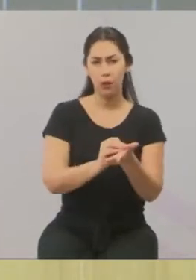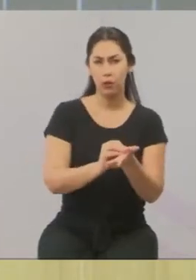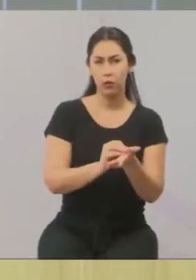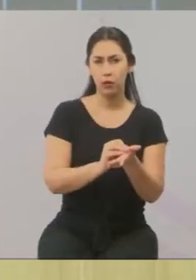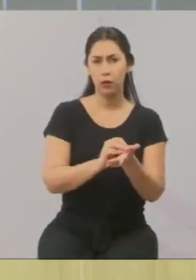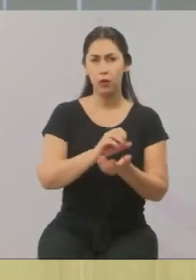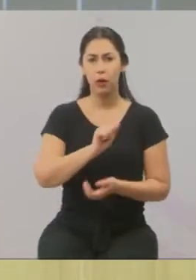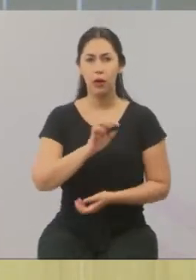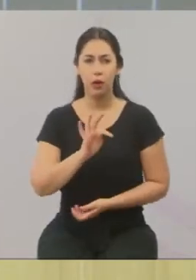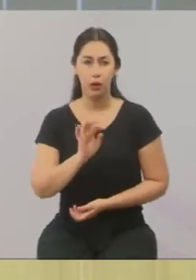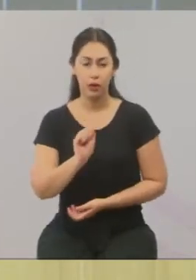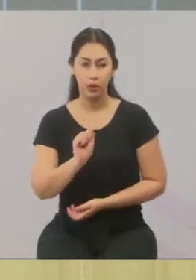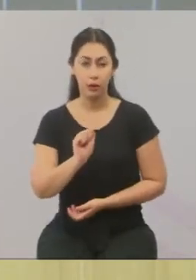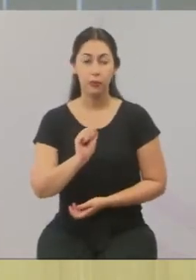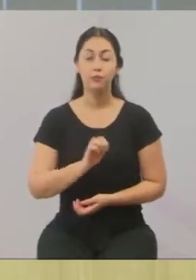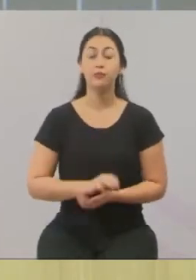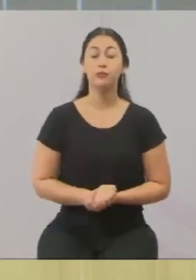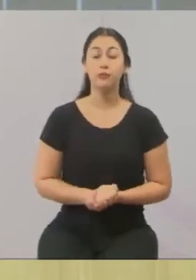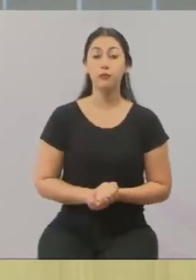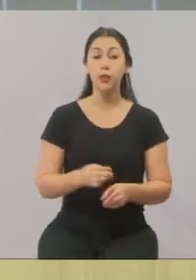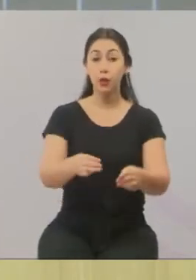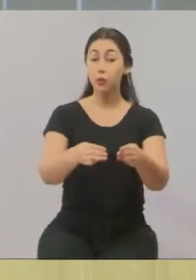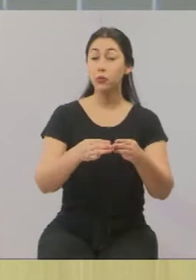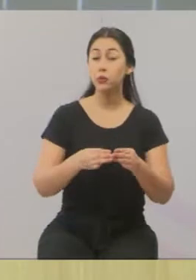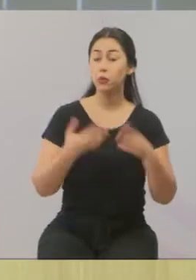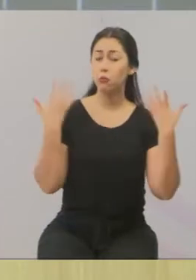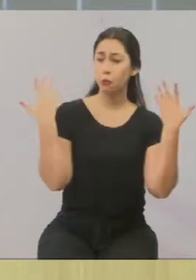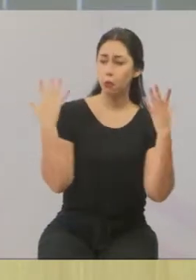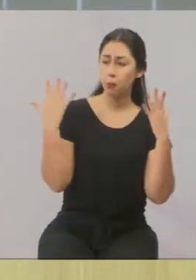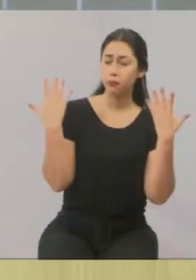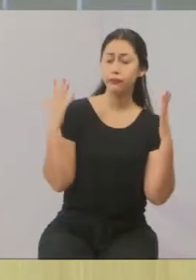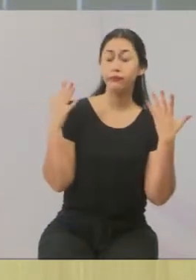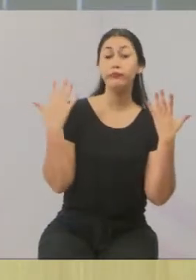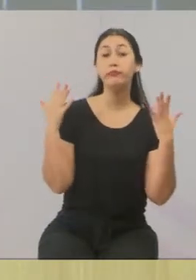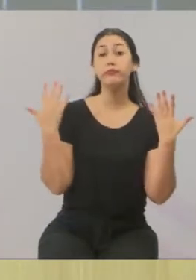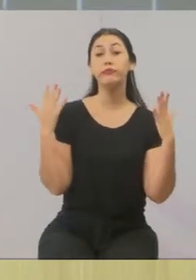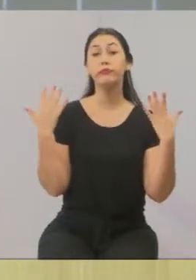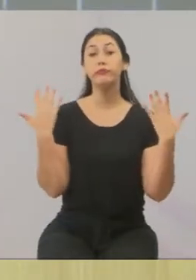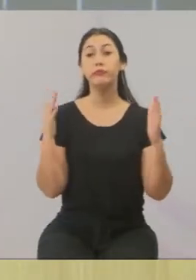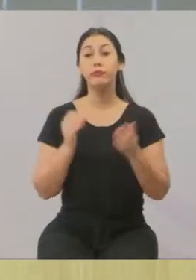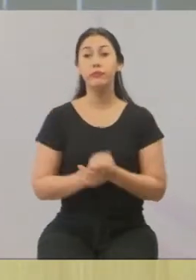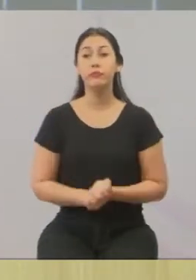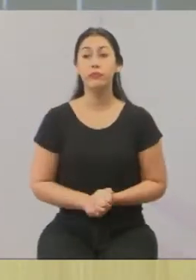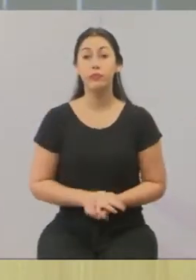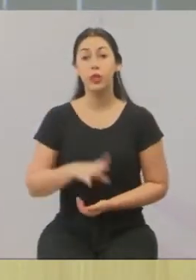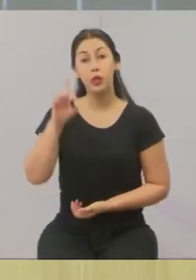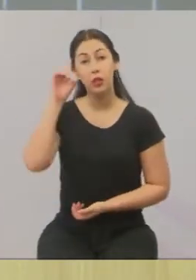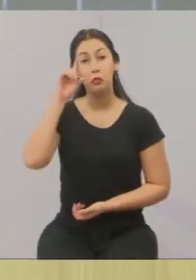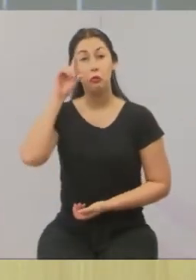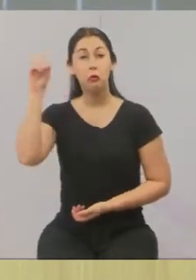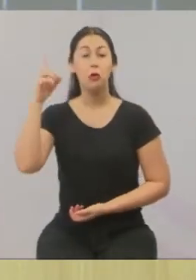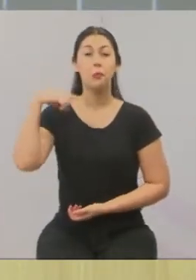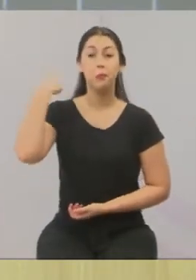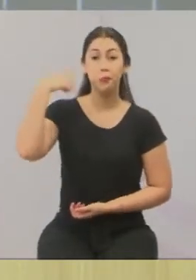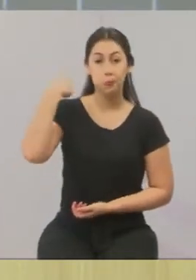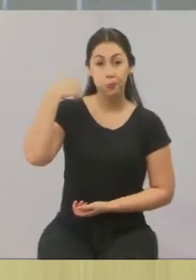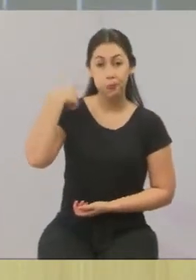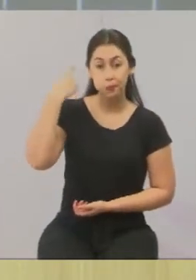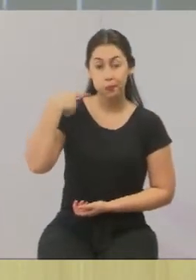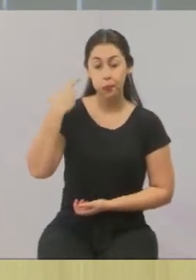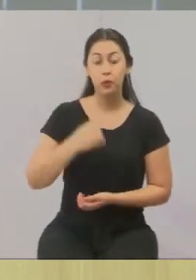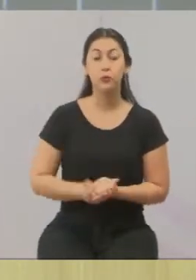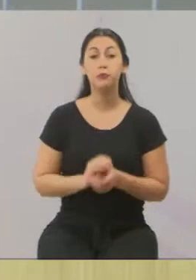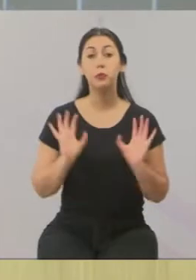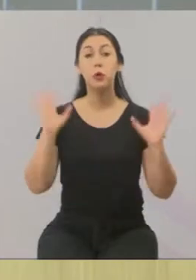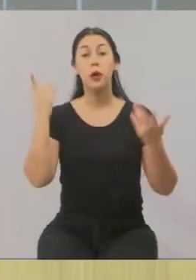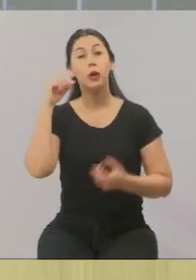sessão o registro de moção congratulatória pelo transcurso do Dia do Advogado,